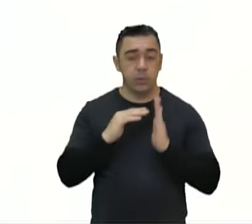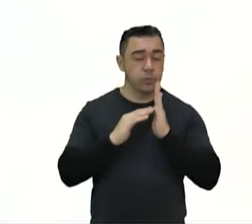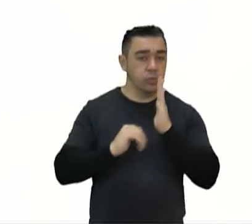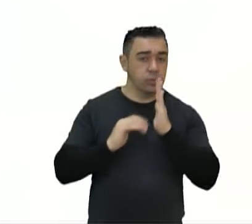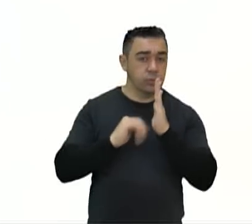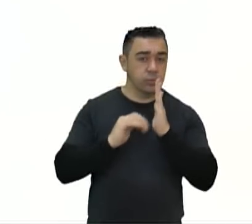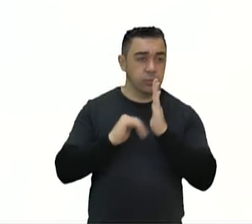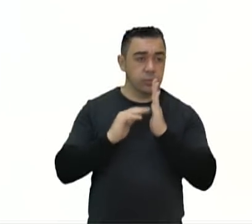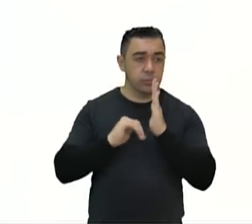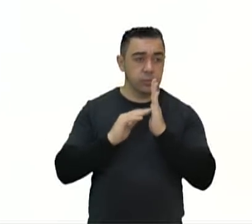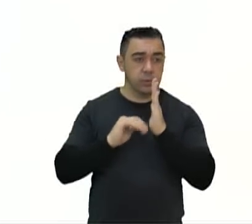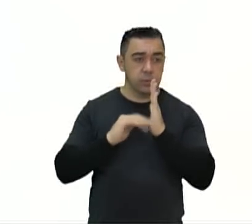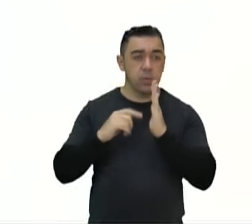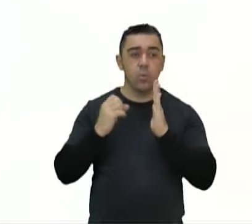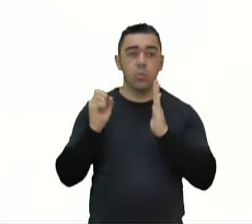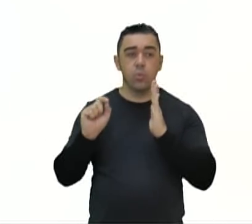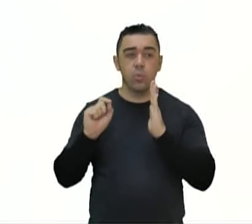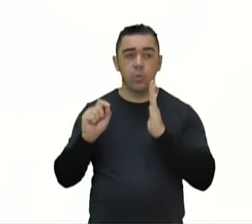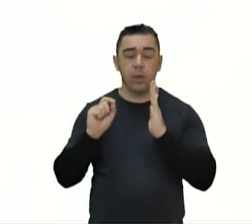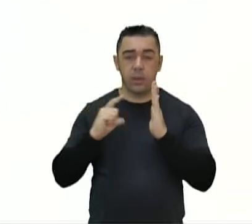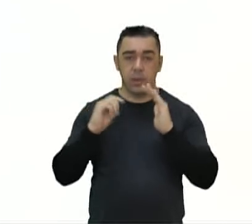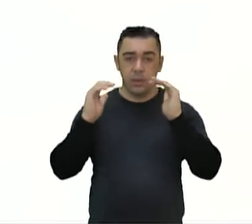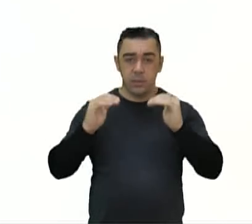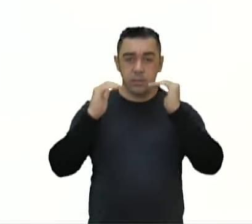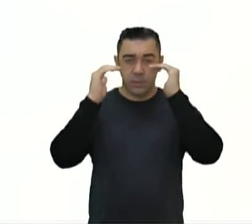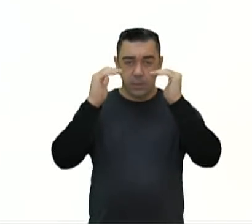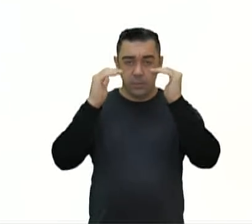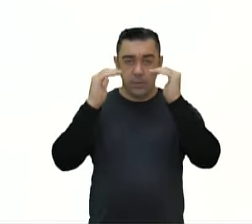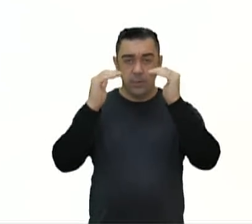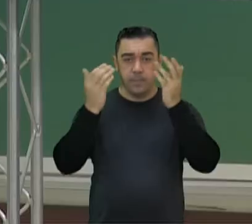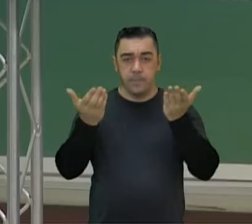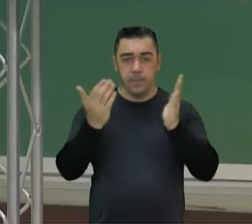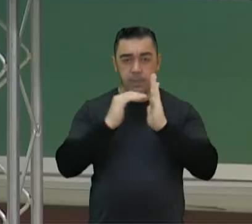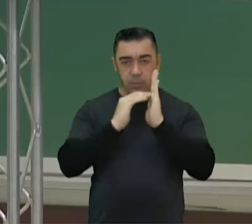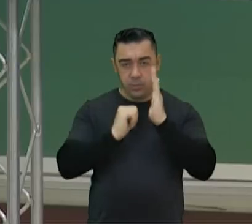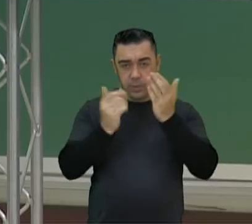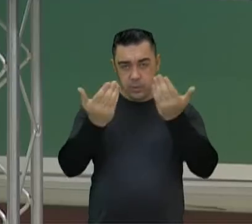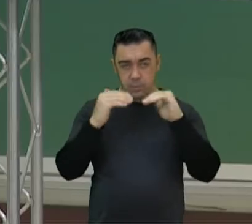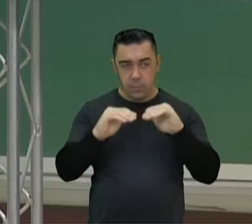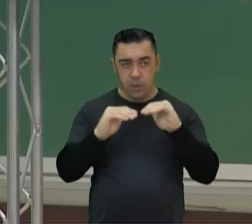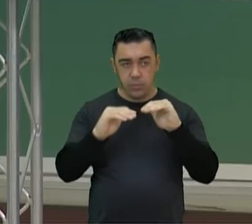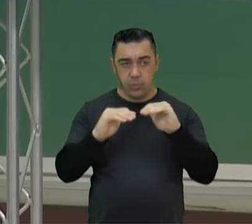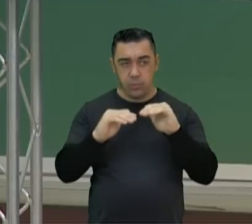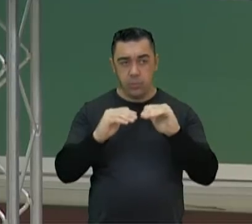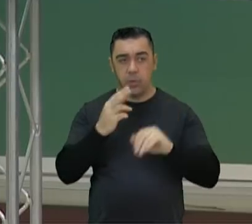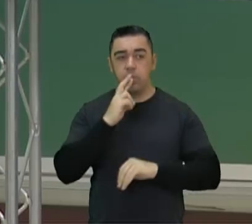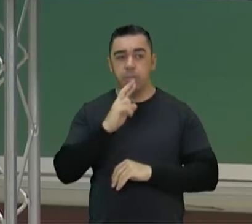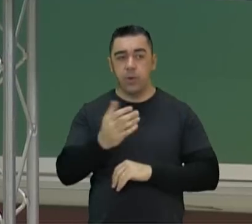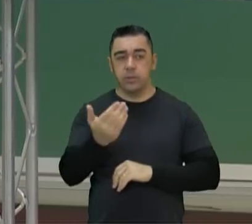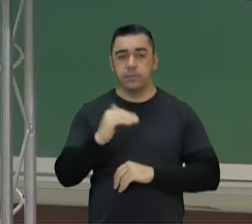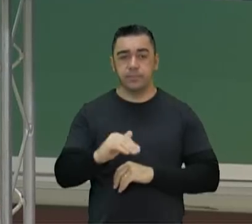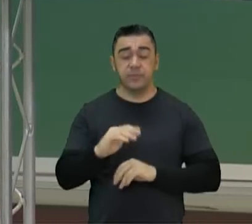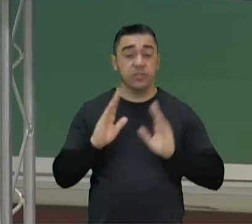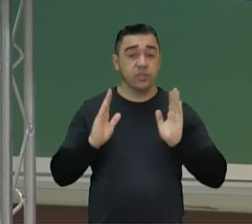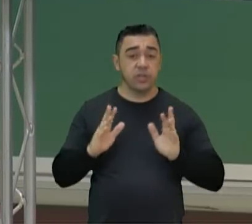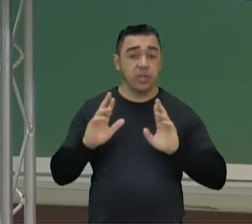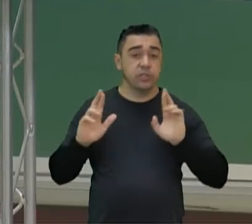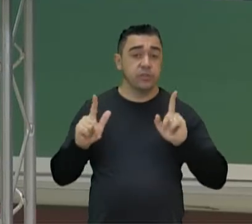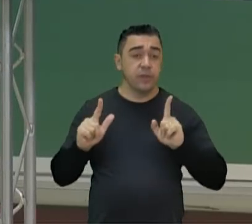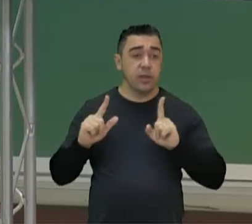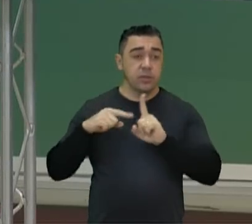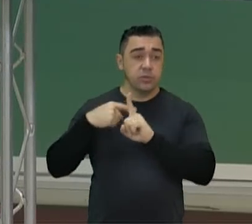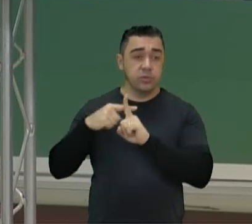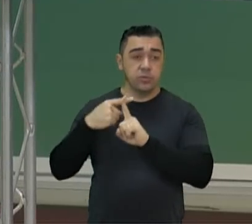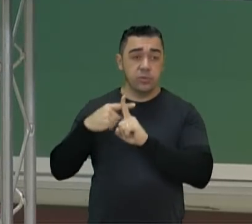o minuendo, ele vem em cima, em seguida subtraindo e o resto. Já na adição,